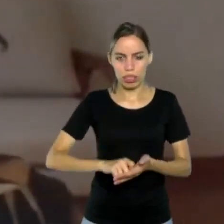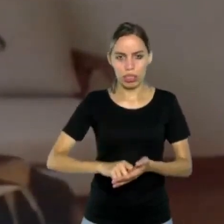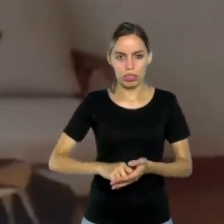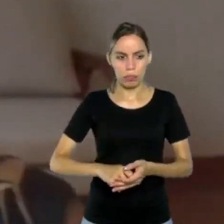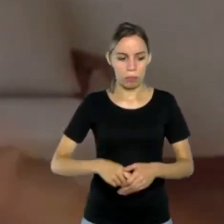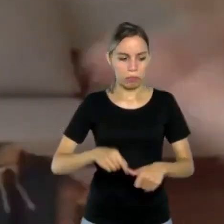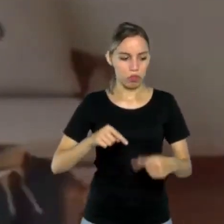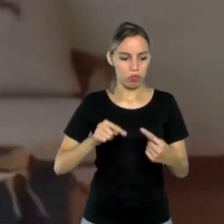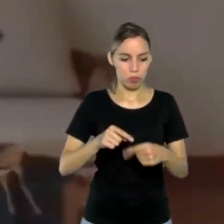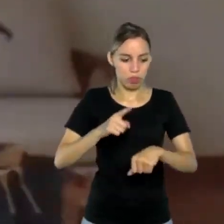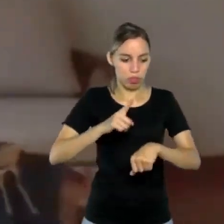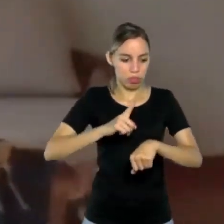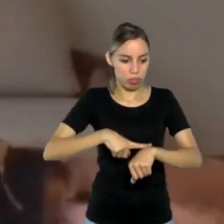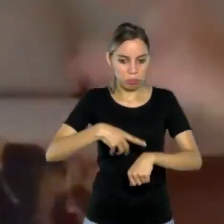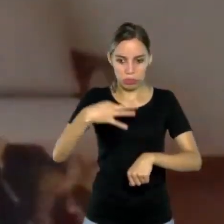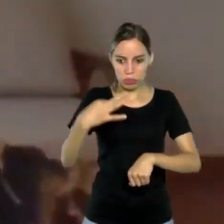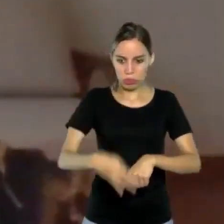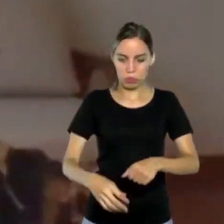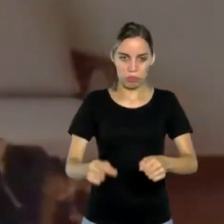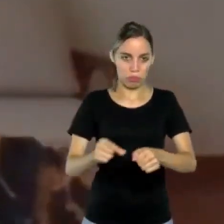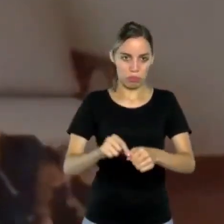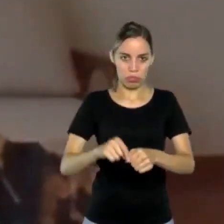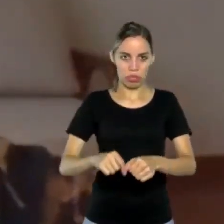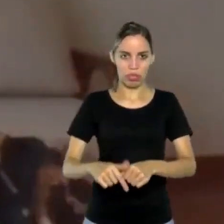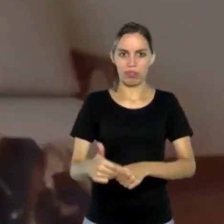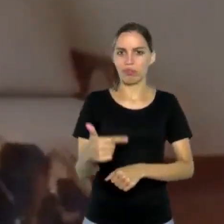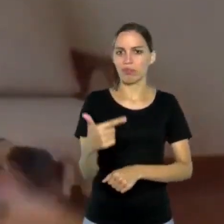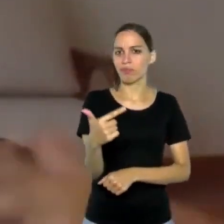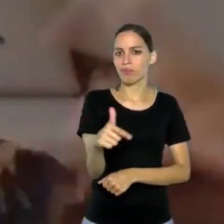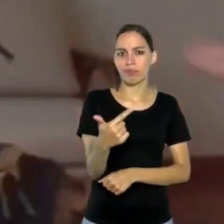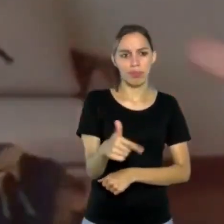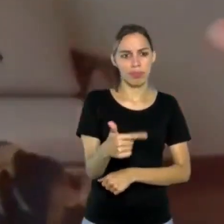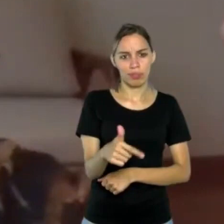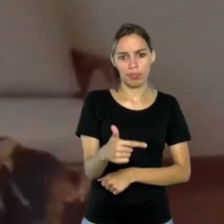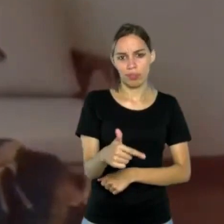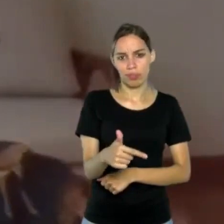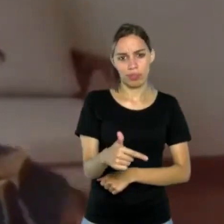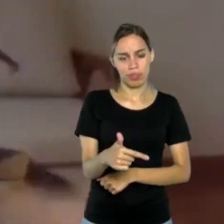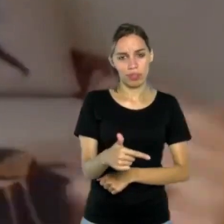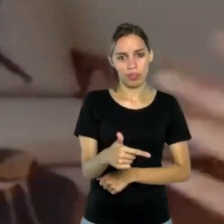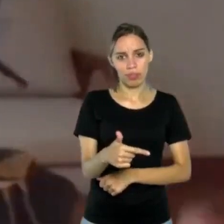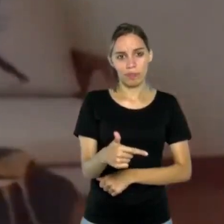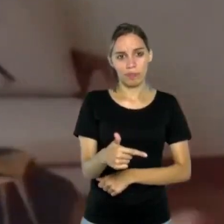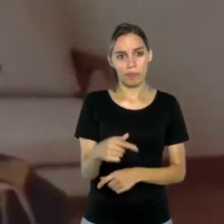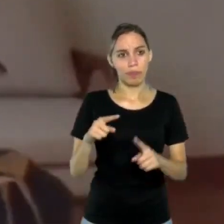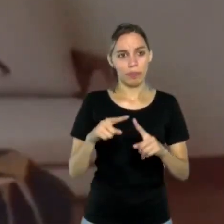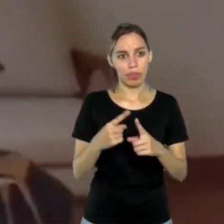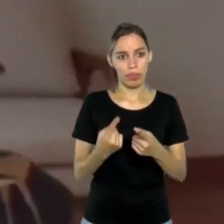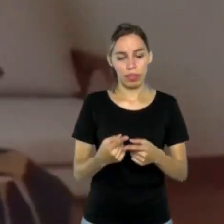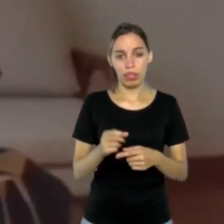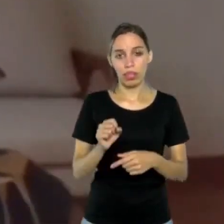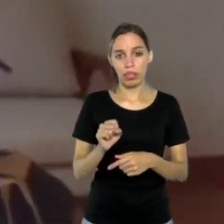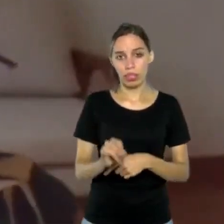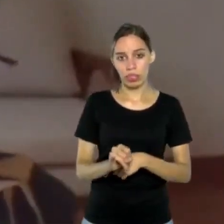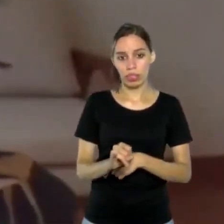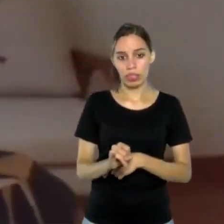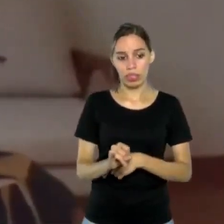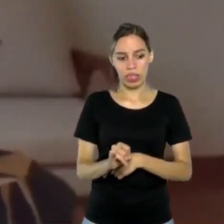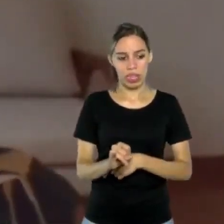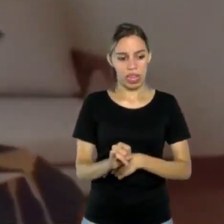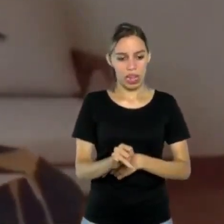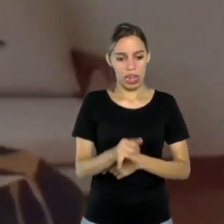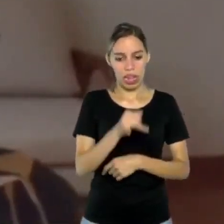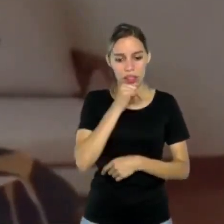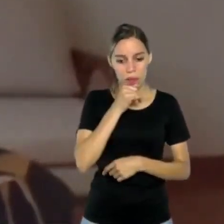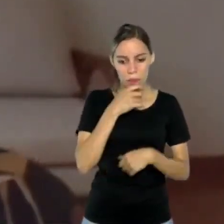um espaço muito grande que precisa ter, porque senão se não for sob essas condições, não tem escrita. Assim, para